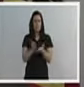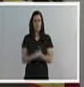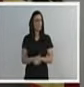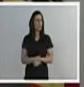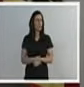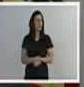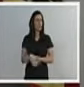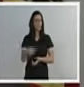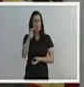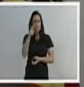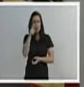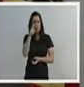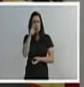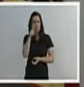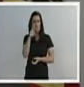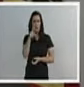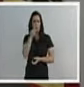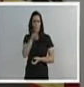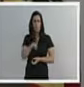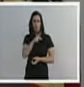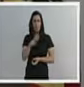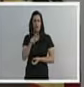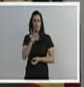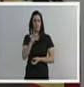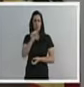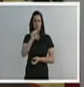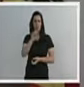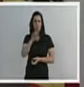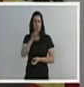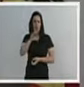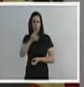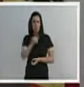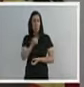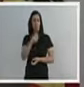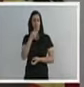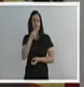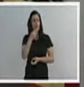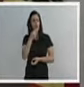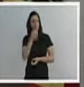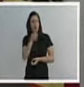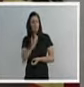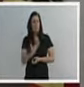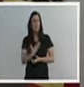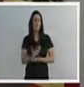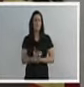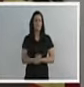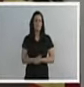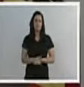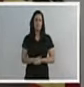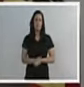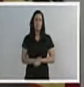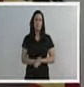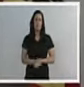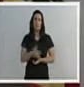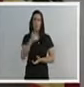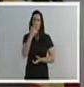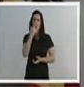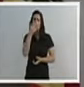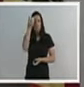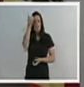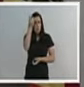Estava assistindo o padre Fábio de Mello, aquele jovem padre que se expressa muito bem, que fala muito bem, tem uma luz,